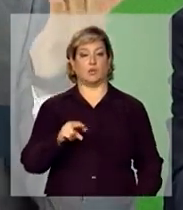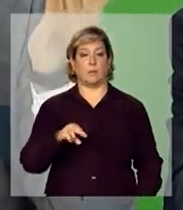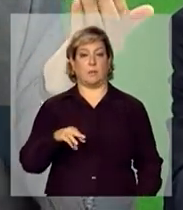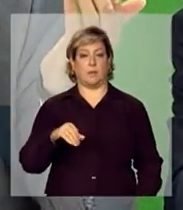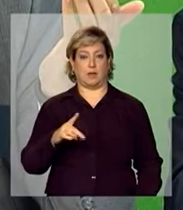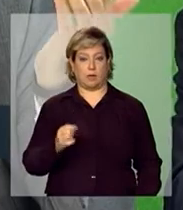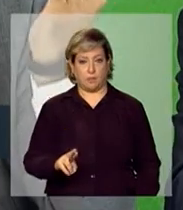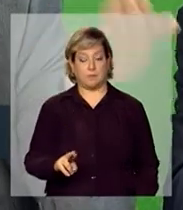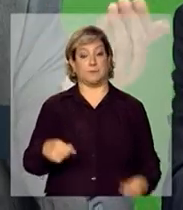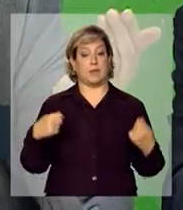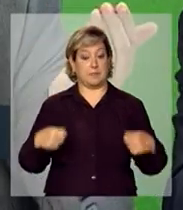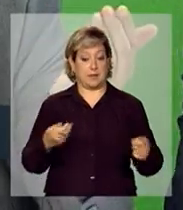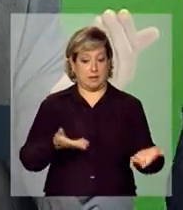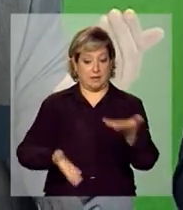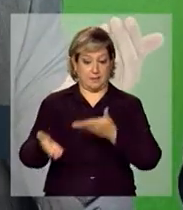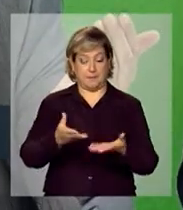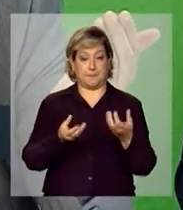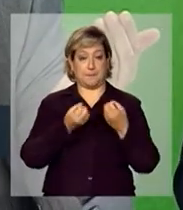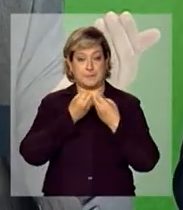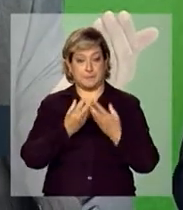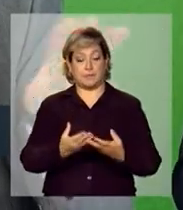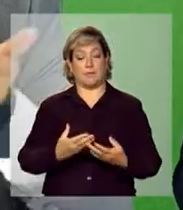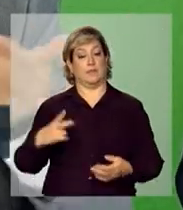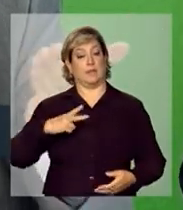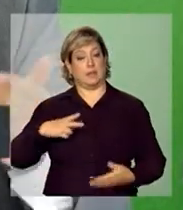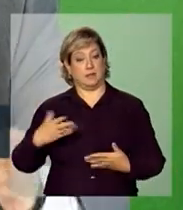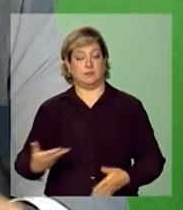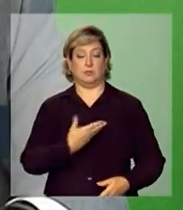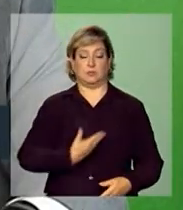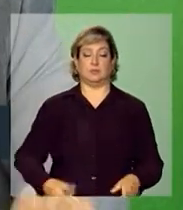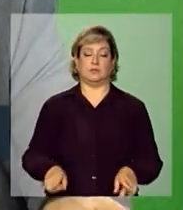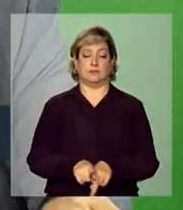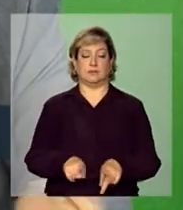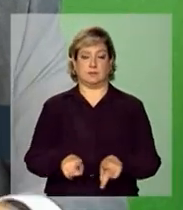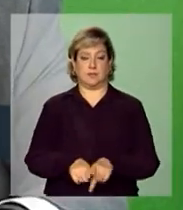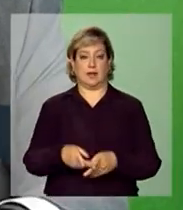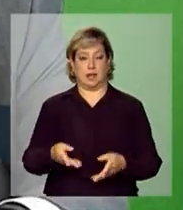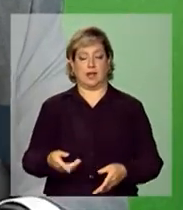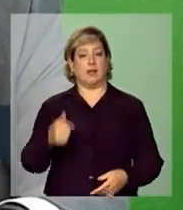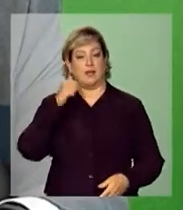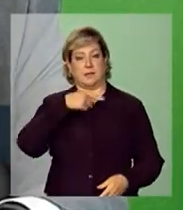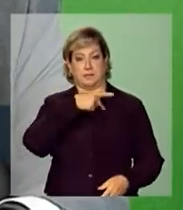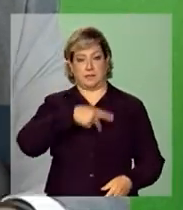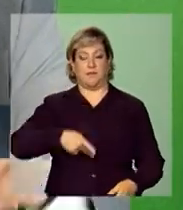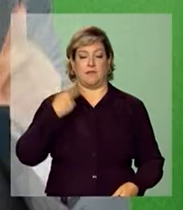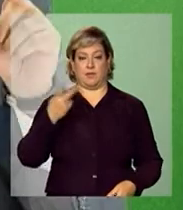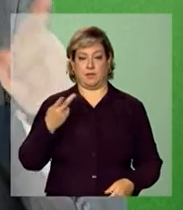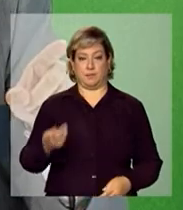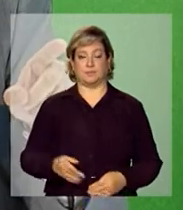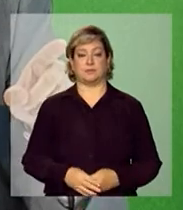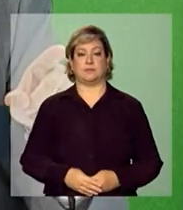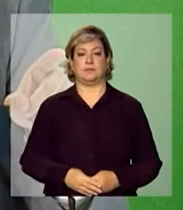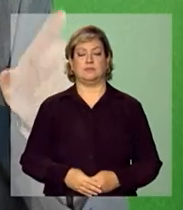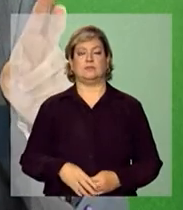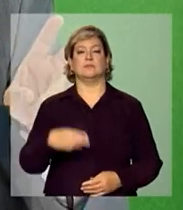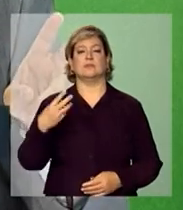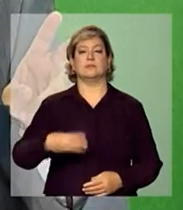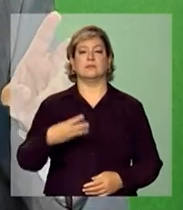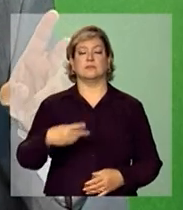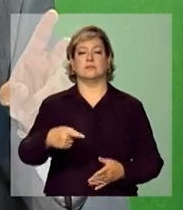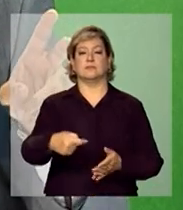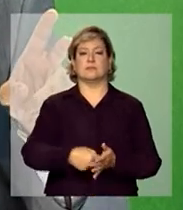deve ser bem atendido privada e pelo poder público foi isso em linhas Gerais que apresenta mencionar e a terceira pergunta